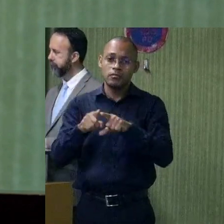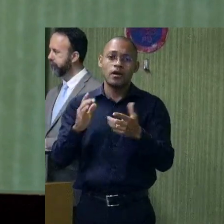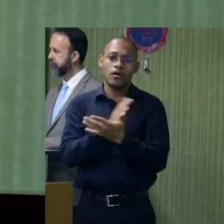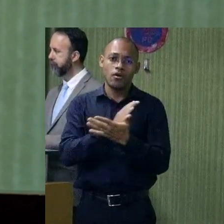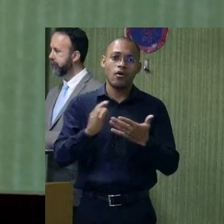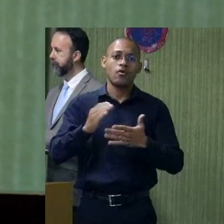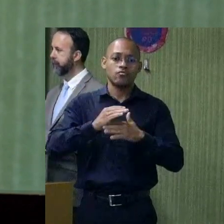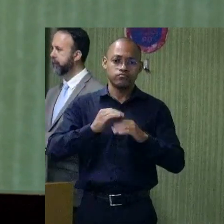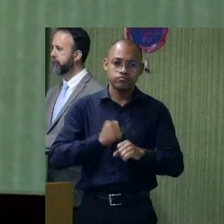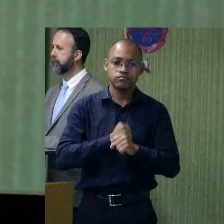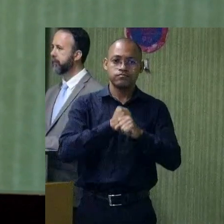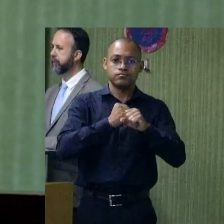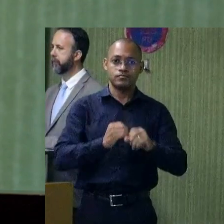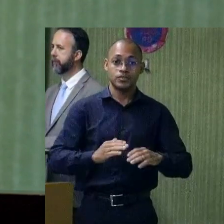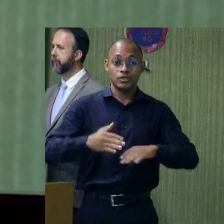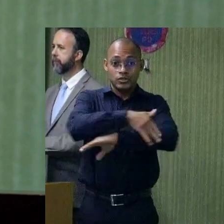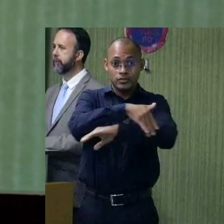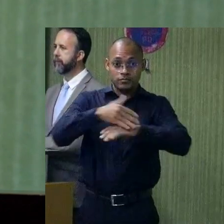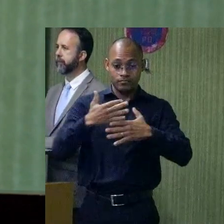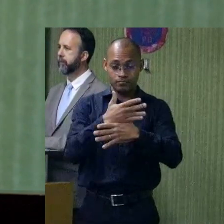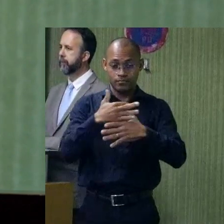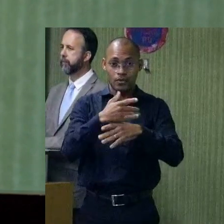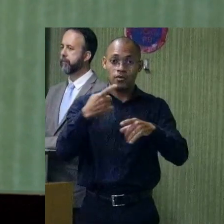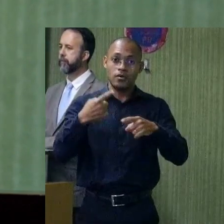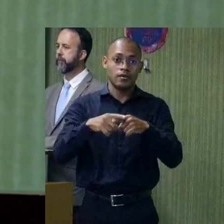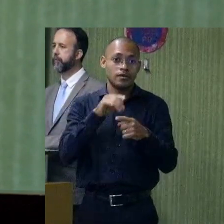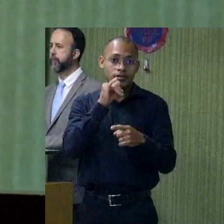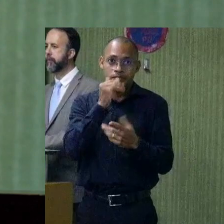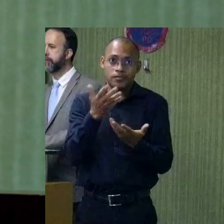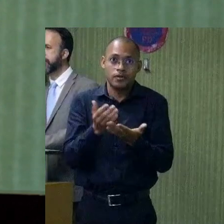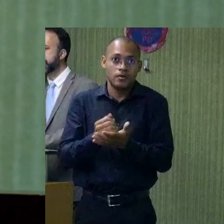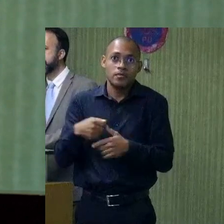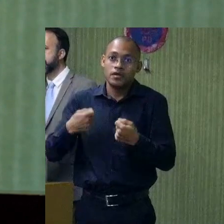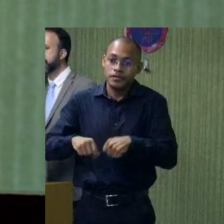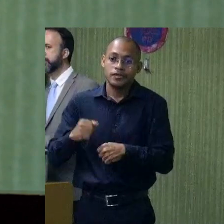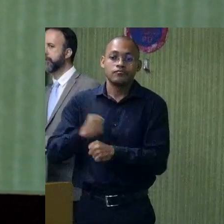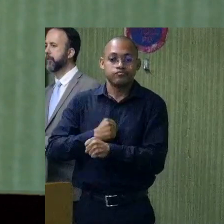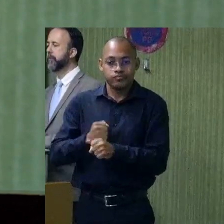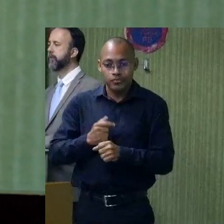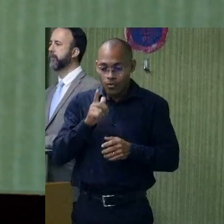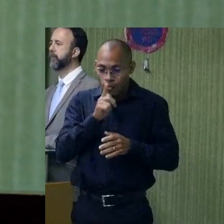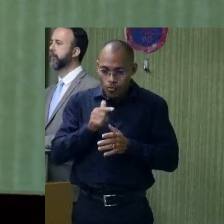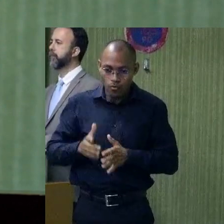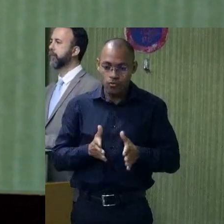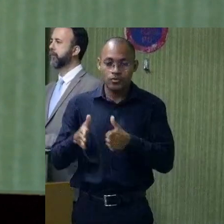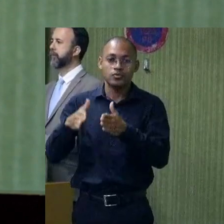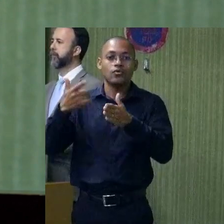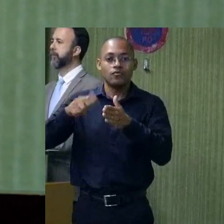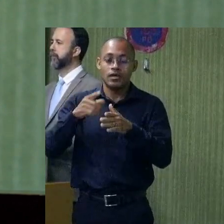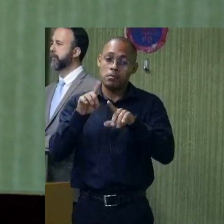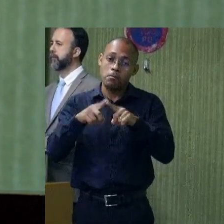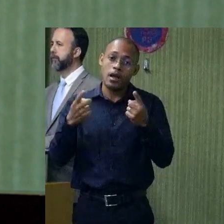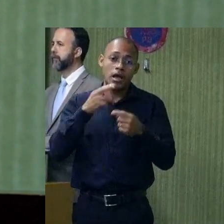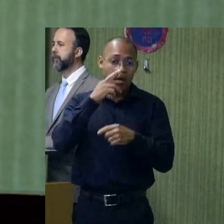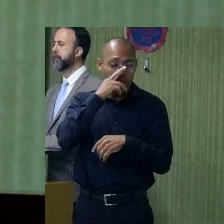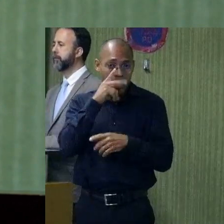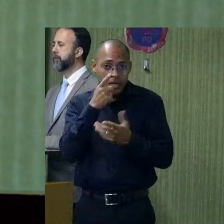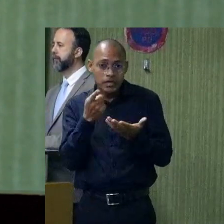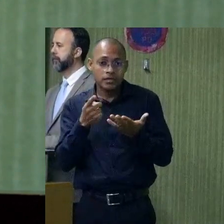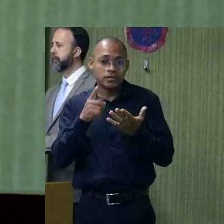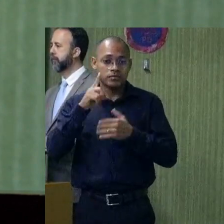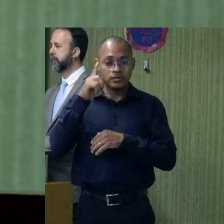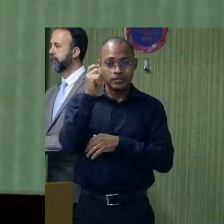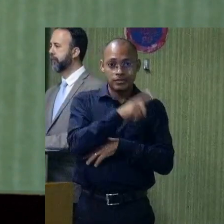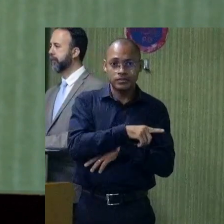em locais que comprovadamente são o curso do Rio né ele vai voltar para lá é um risco muito grande nós tivemos uma